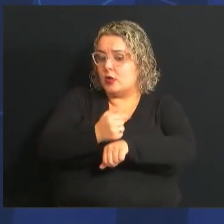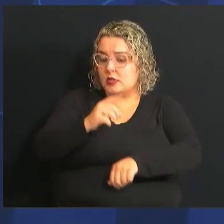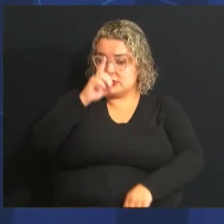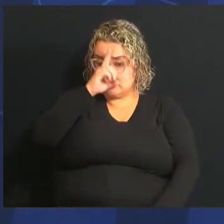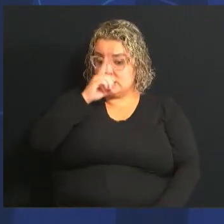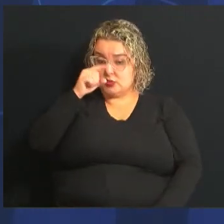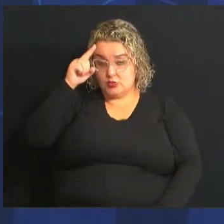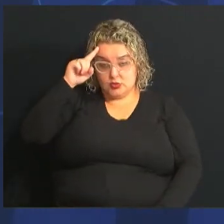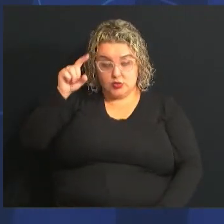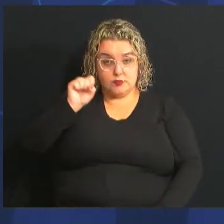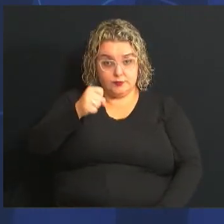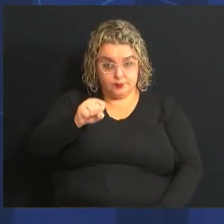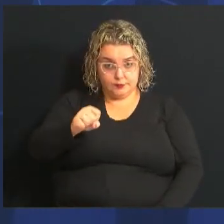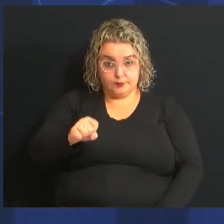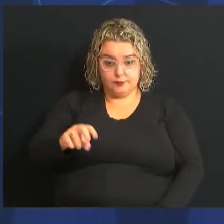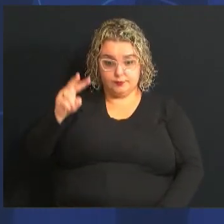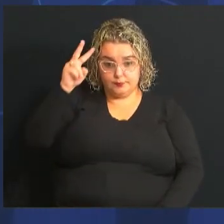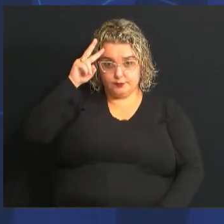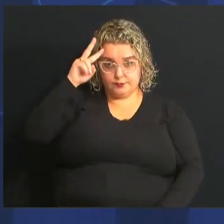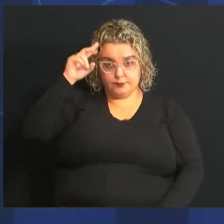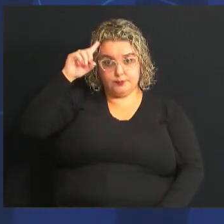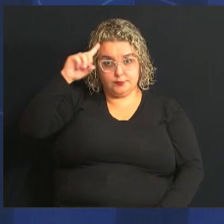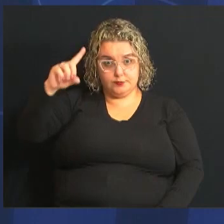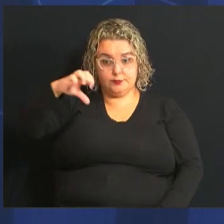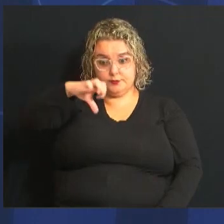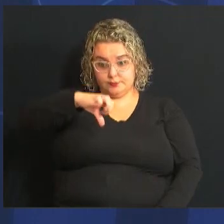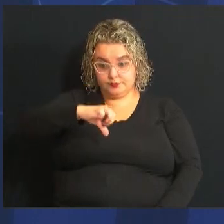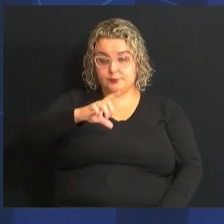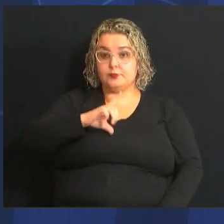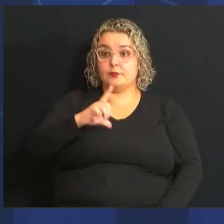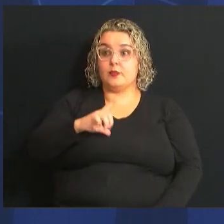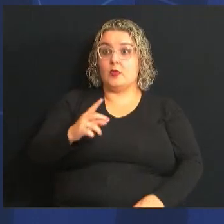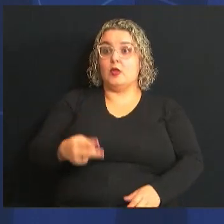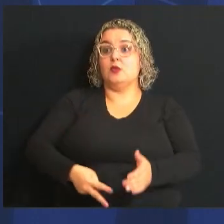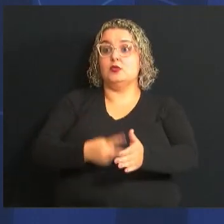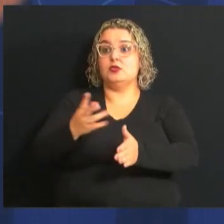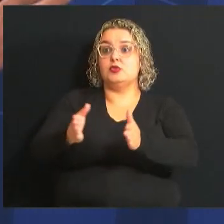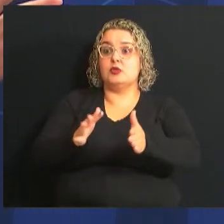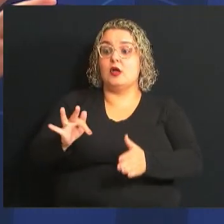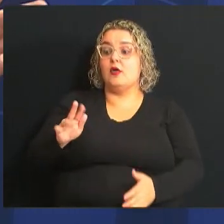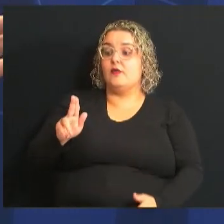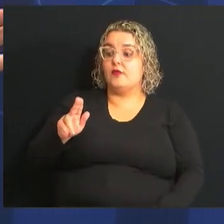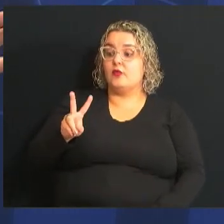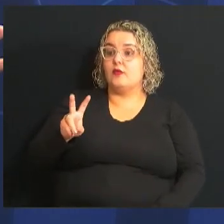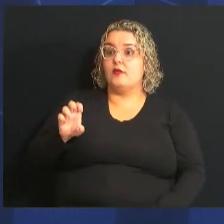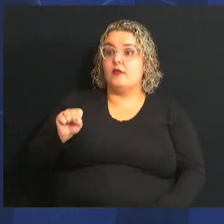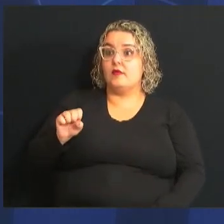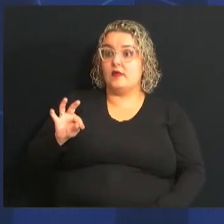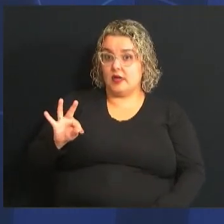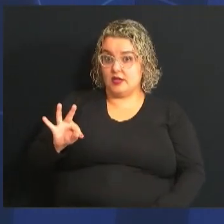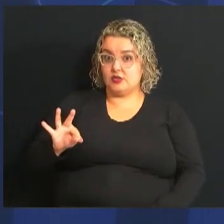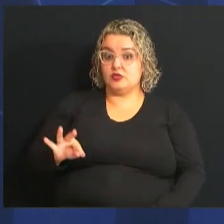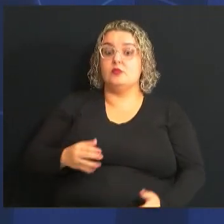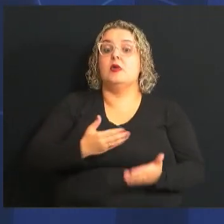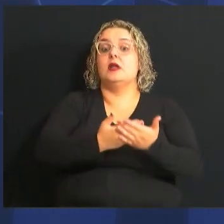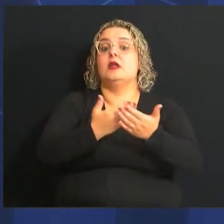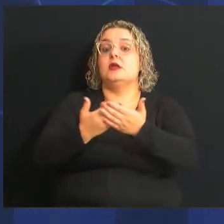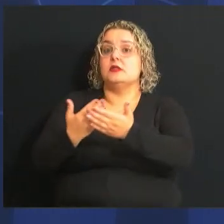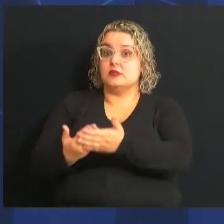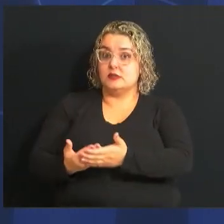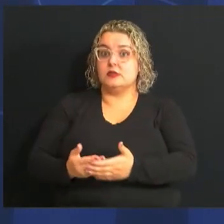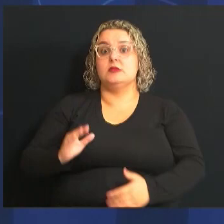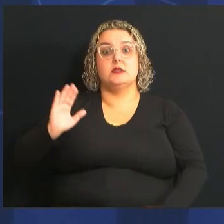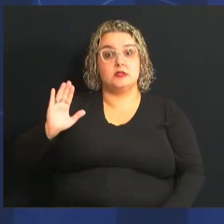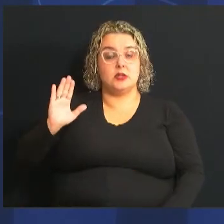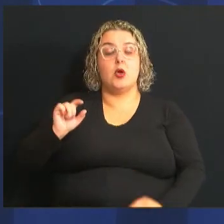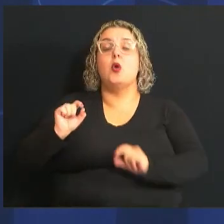e também na segunda-feira, dia 9, tem a segunda fase da FUVEST. Então, para esses estudantes, sobre o que esperar